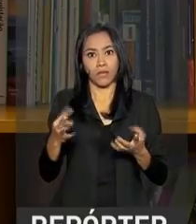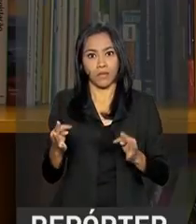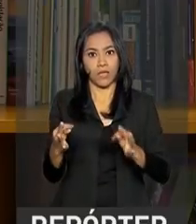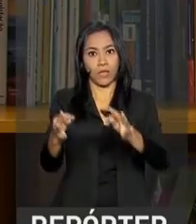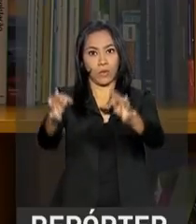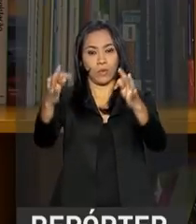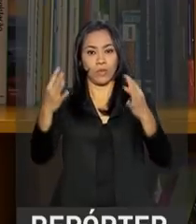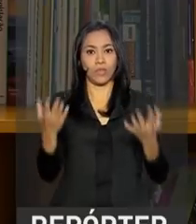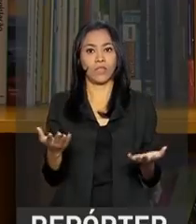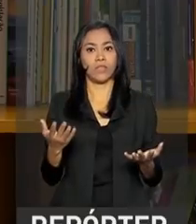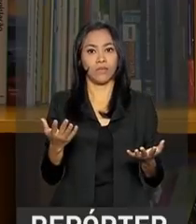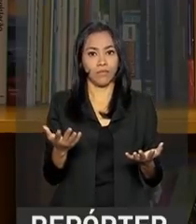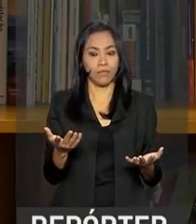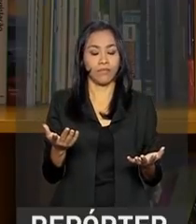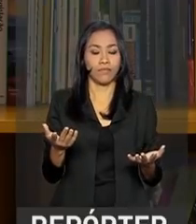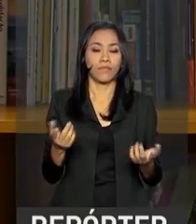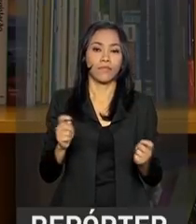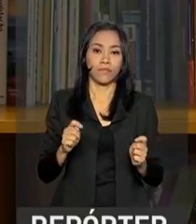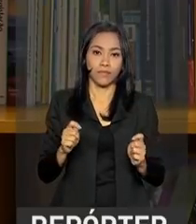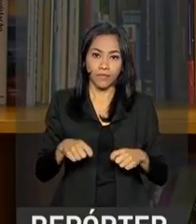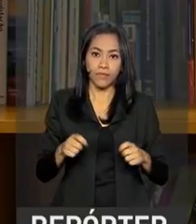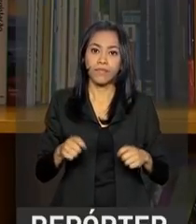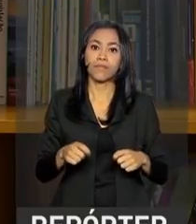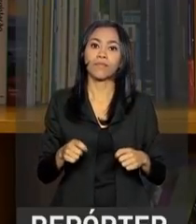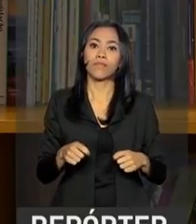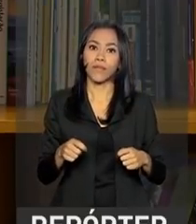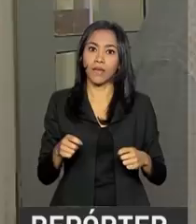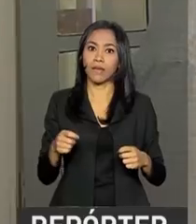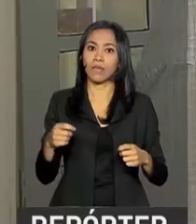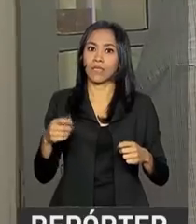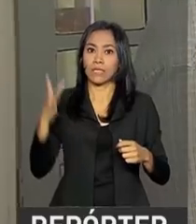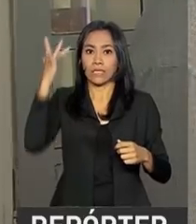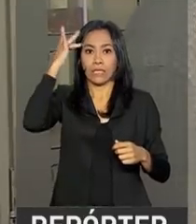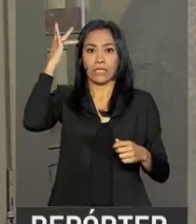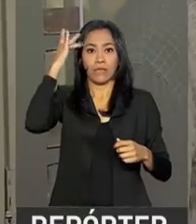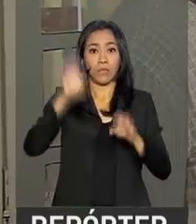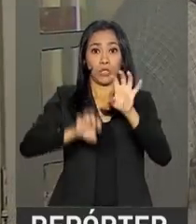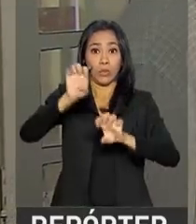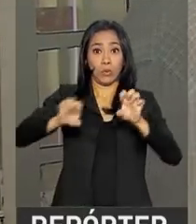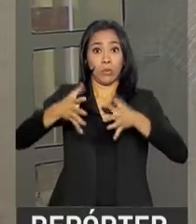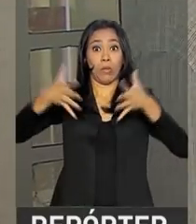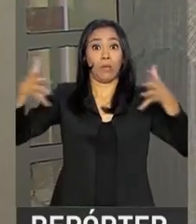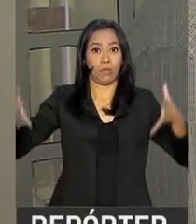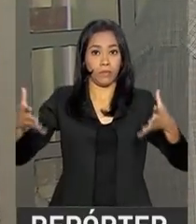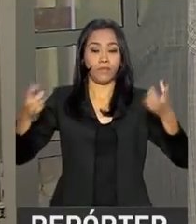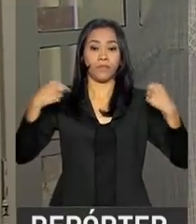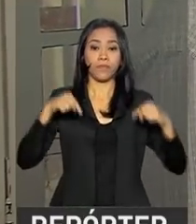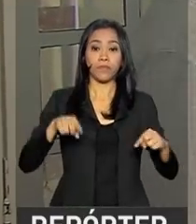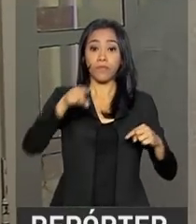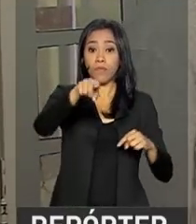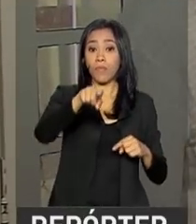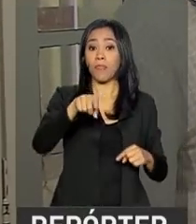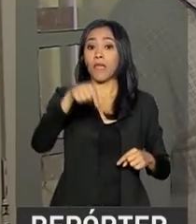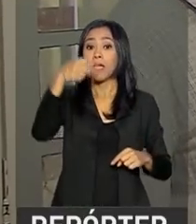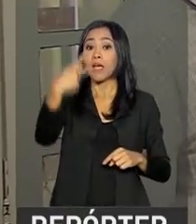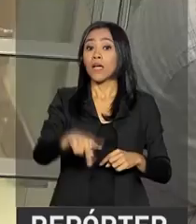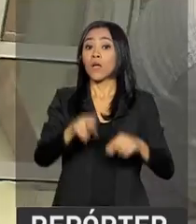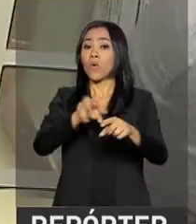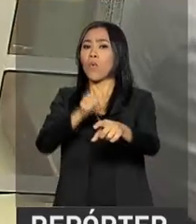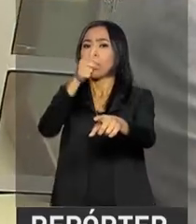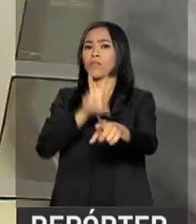assimilados para fazer gerações de um forte um pouco maior quase 60% dessas conexões no brasil estão em residências